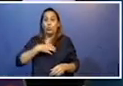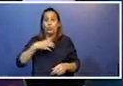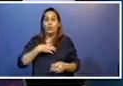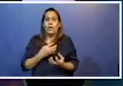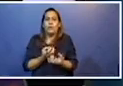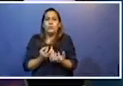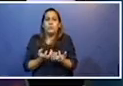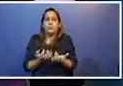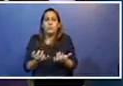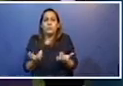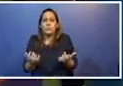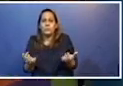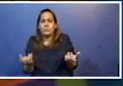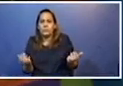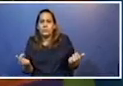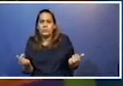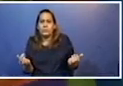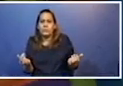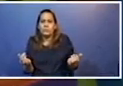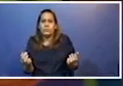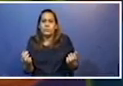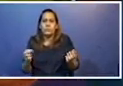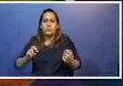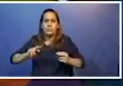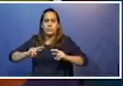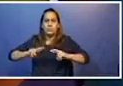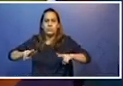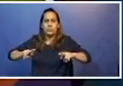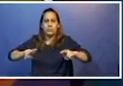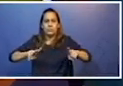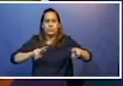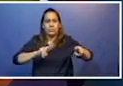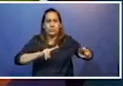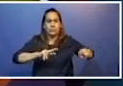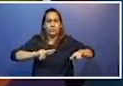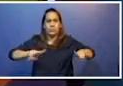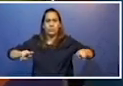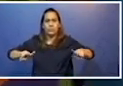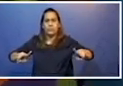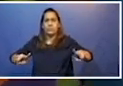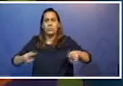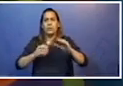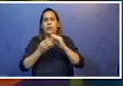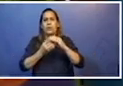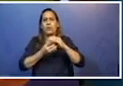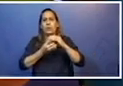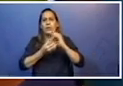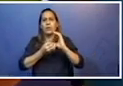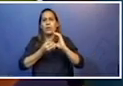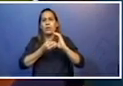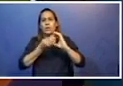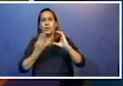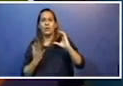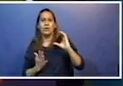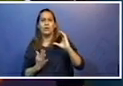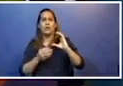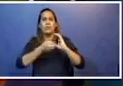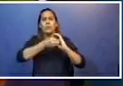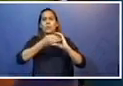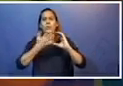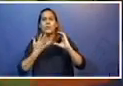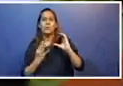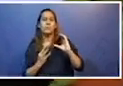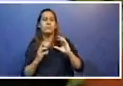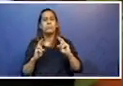vegetação dessa primeira imagem com esta da segunda imagem? Elas têm características diferentes e é isso que nós vamos